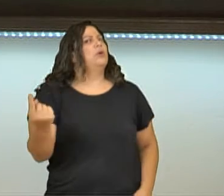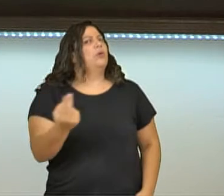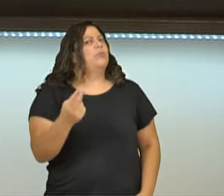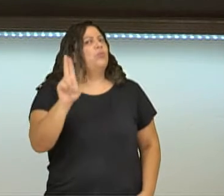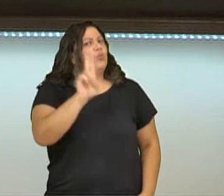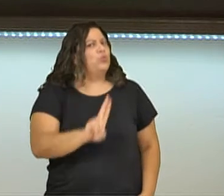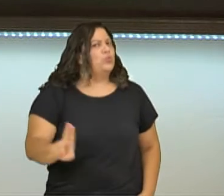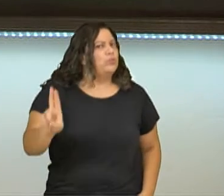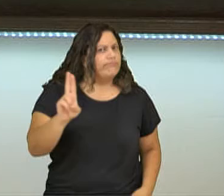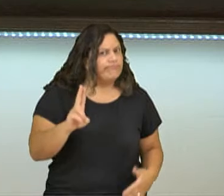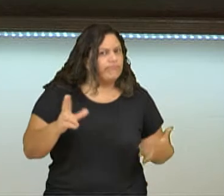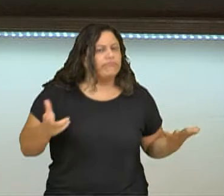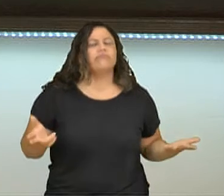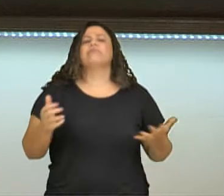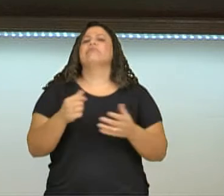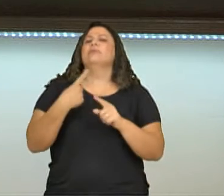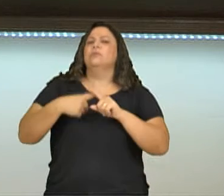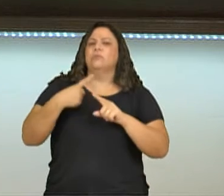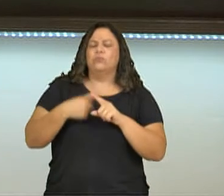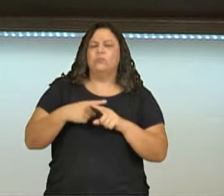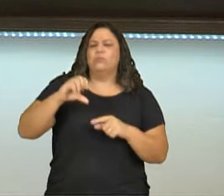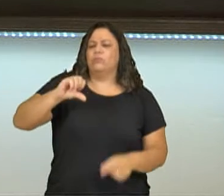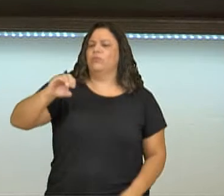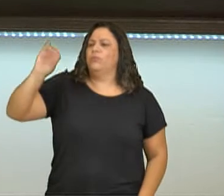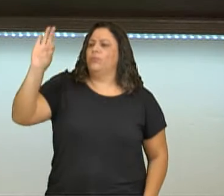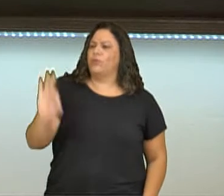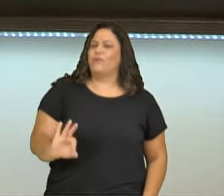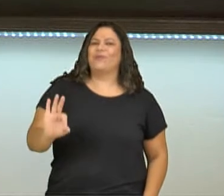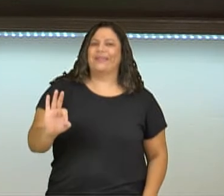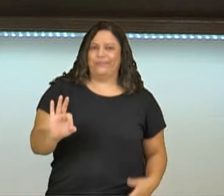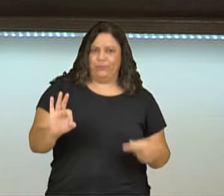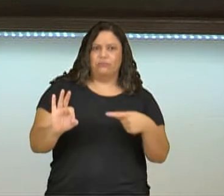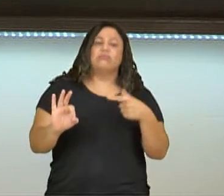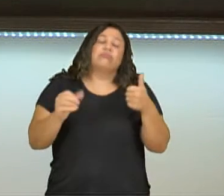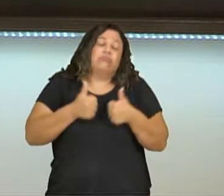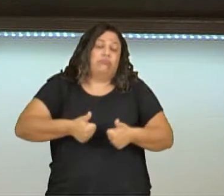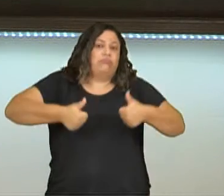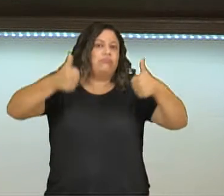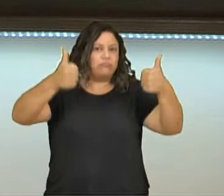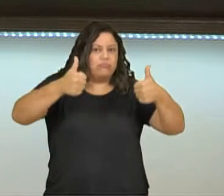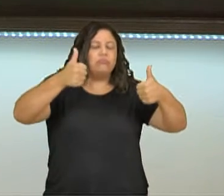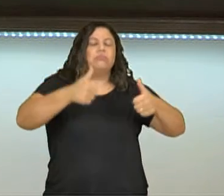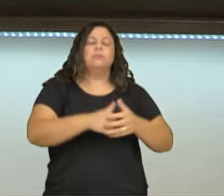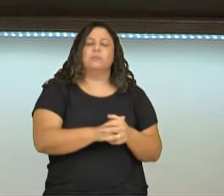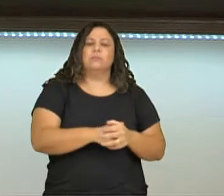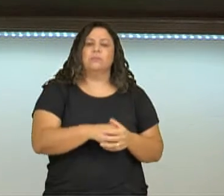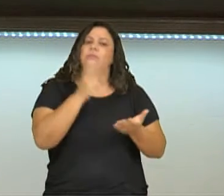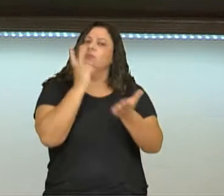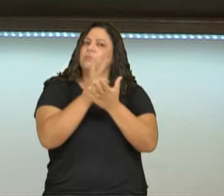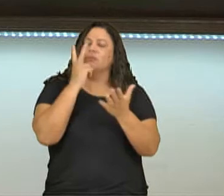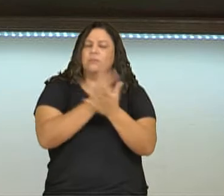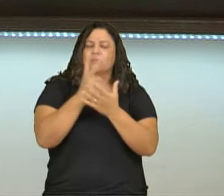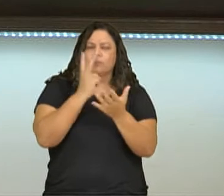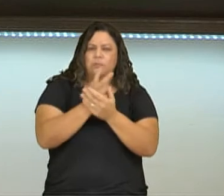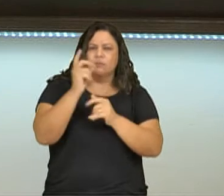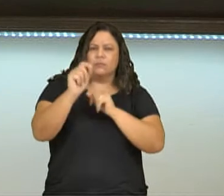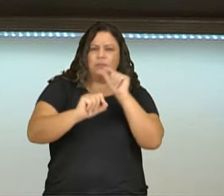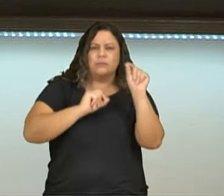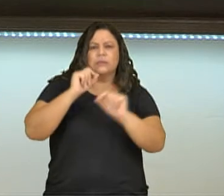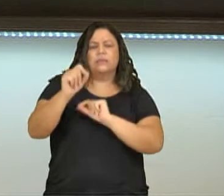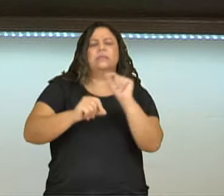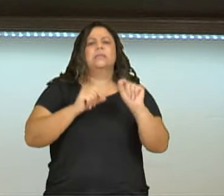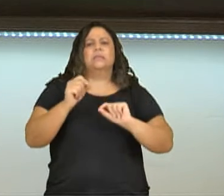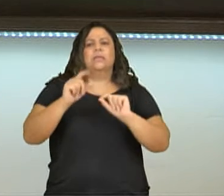bom rendimento. Ela me dá um rendimento de 90%, tá? Então, a indústria busca sempre o lucro. Então, ele espera